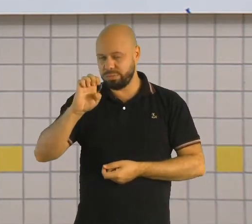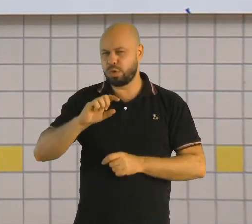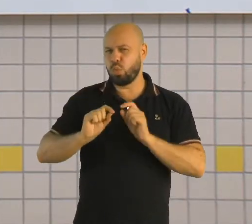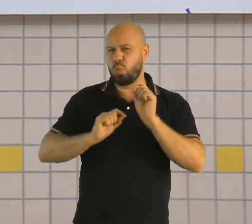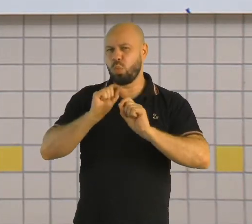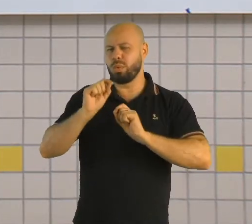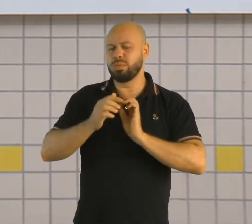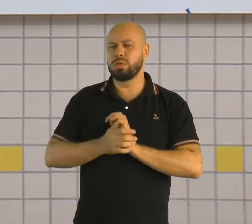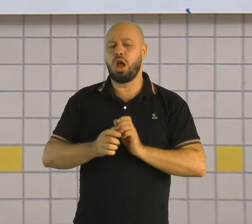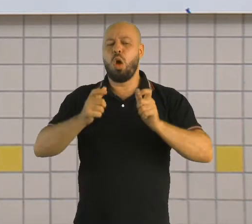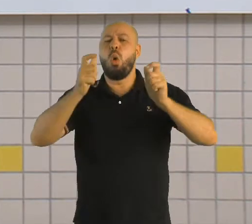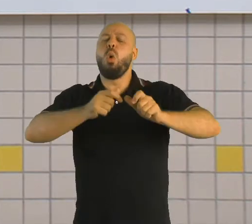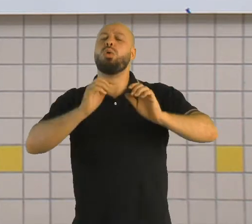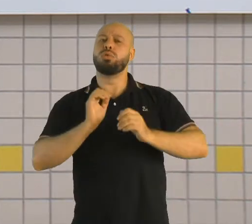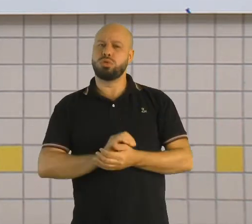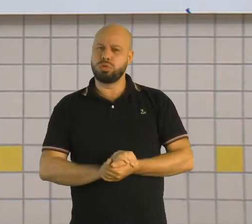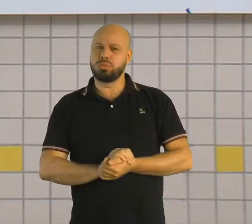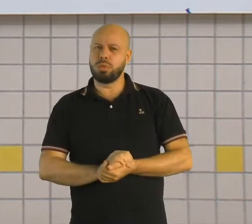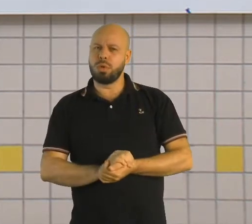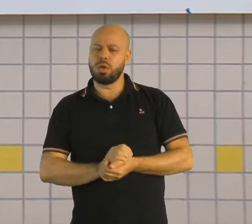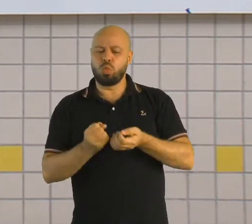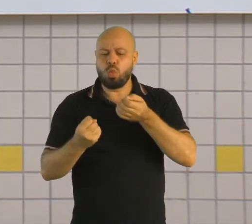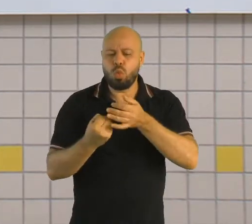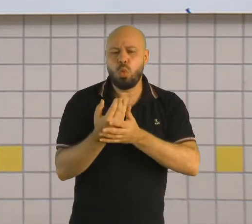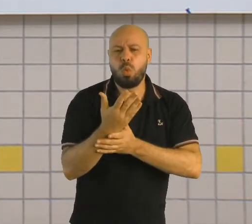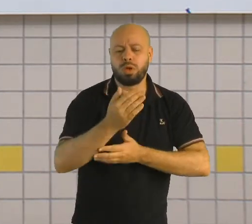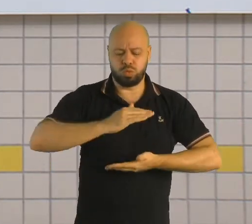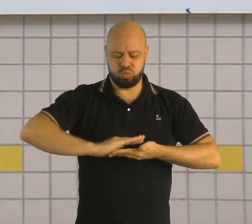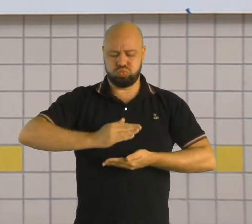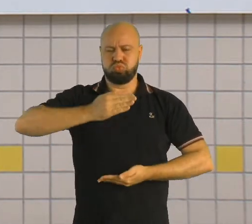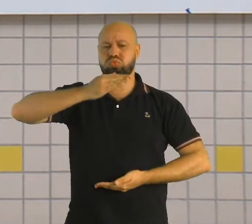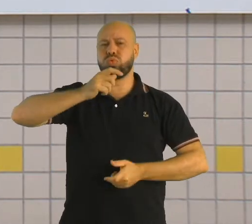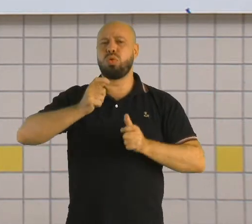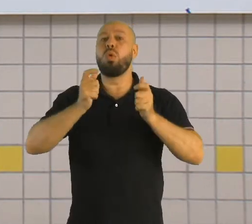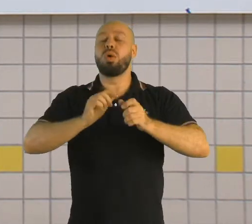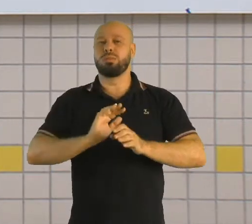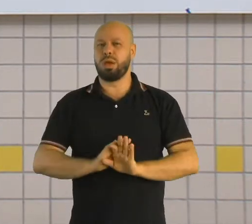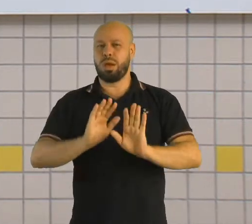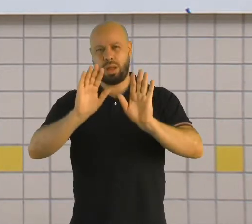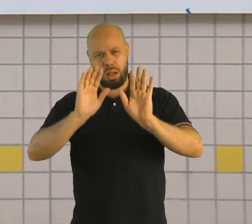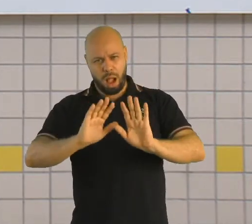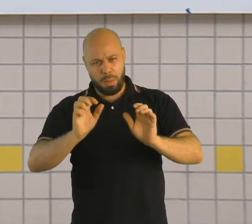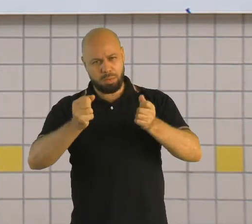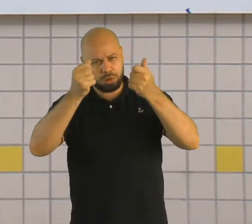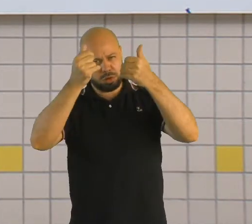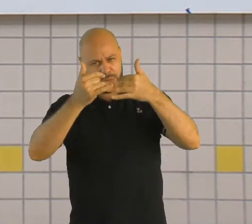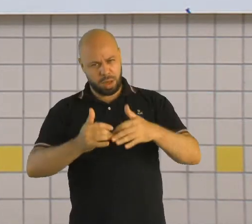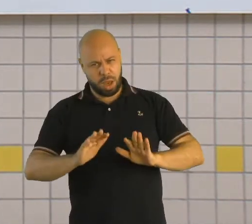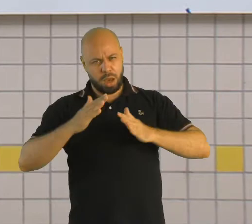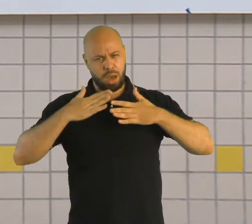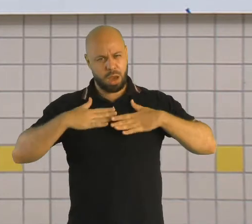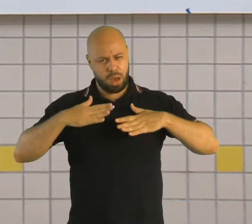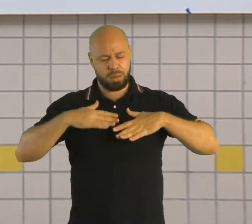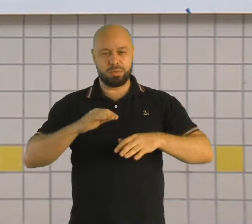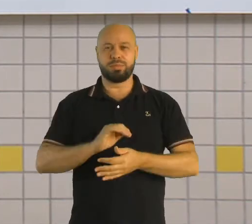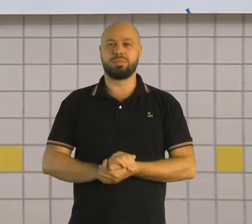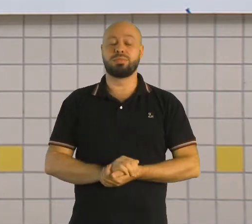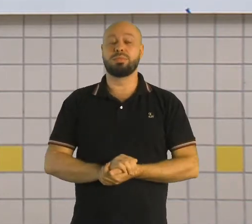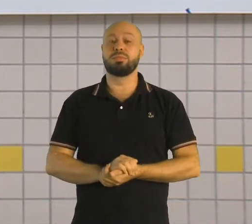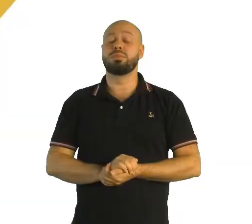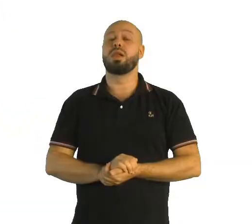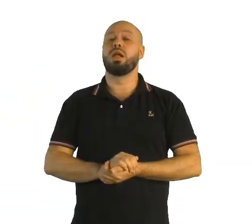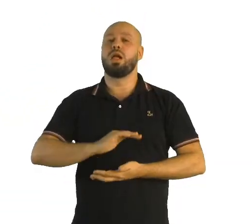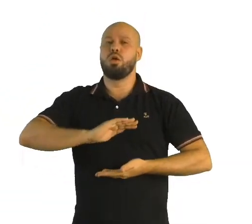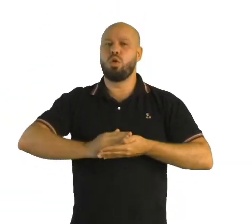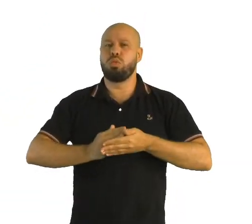um local. Onde surgiu, professor, o fenômeno do Renascimento? Calma, gente, nós iremos falar para você agora. O Renascimento cultural,